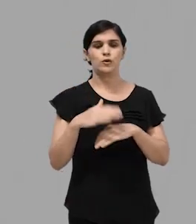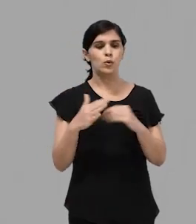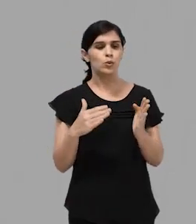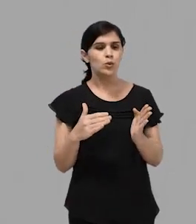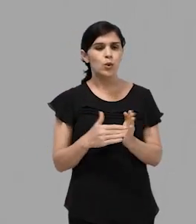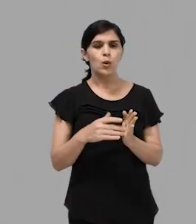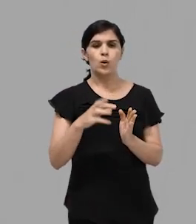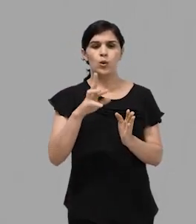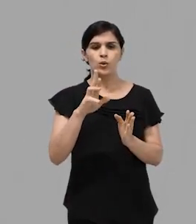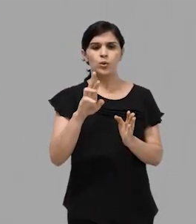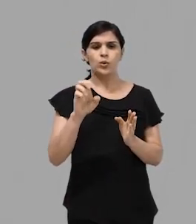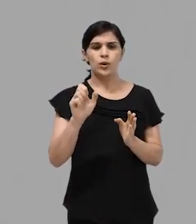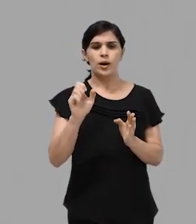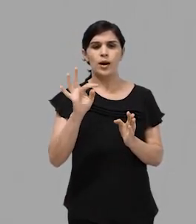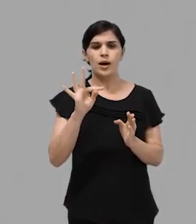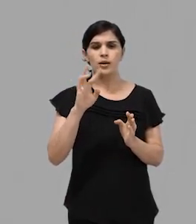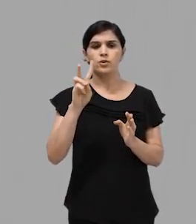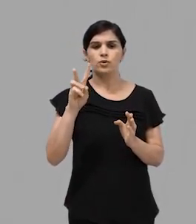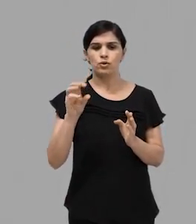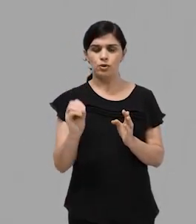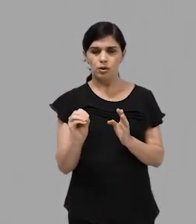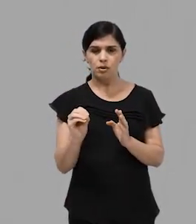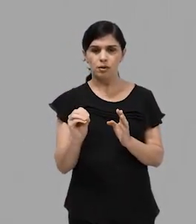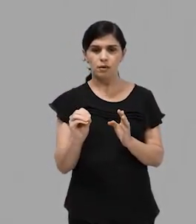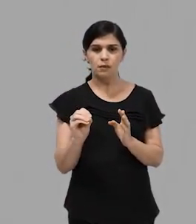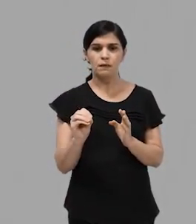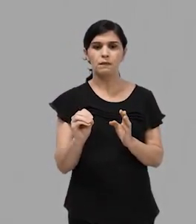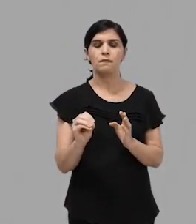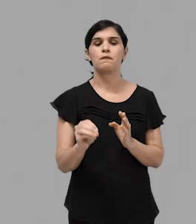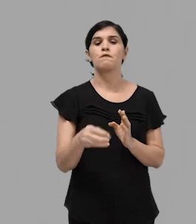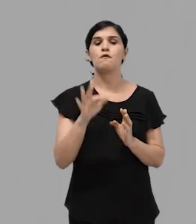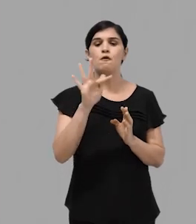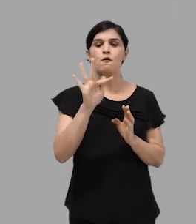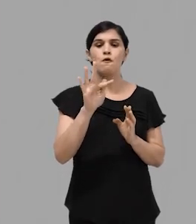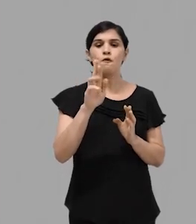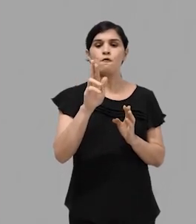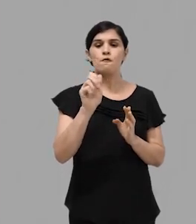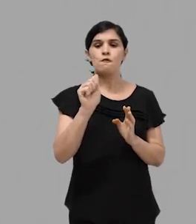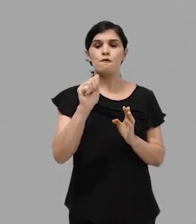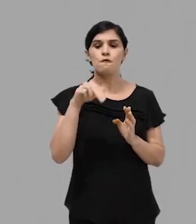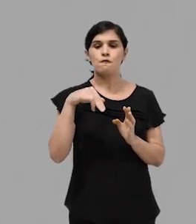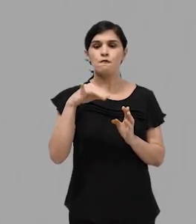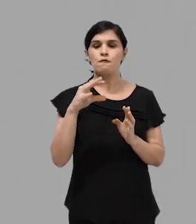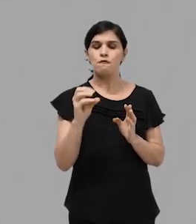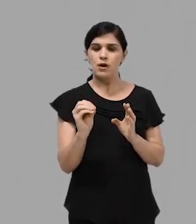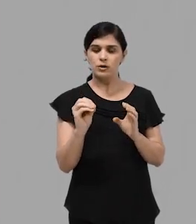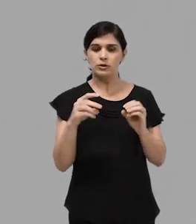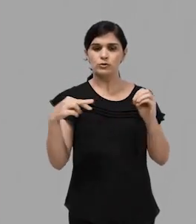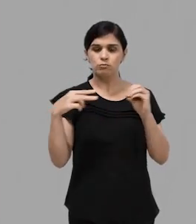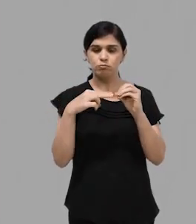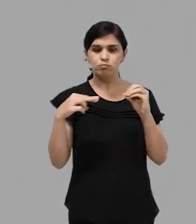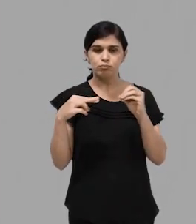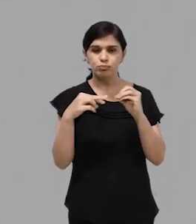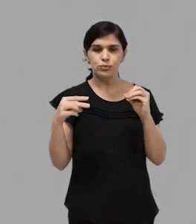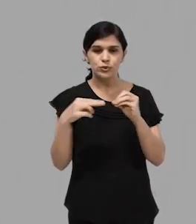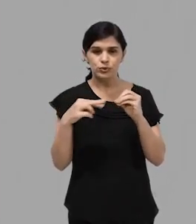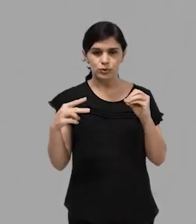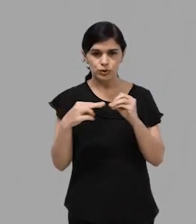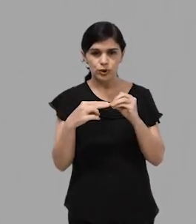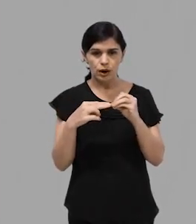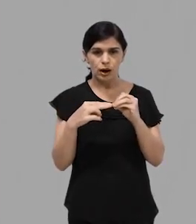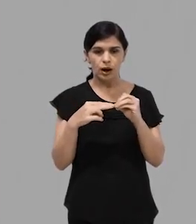os metais é o elemento frâncio, que está justamente no extremo esquerdo da